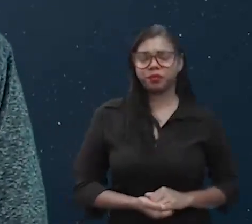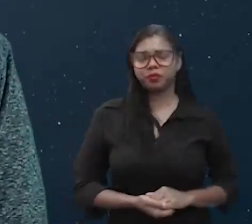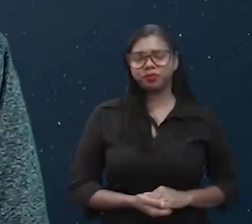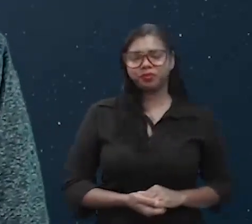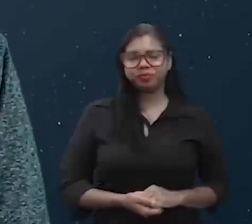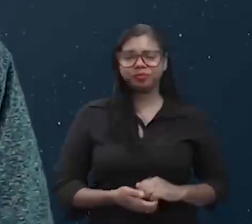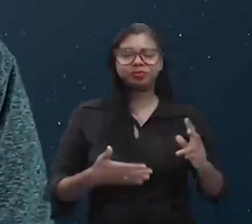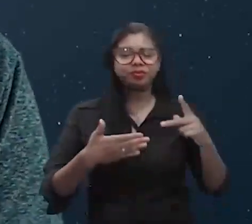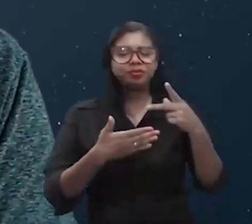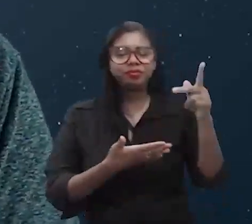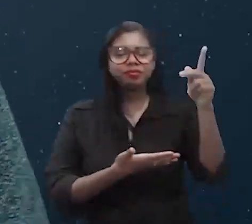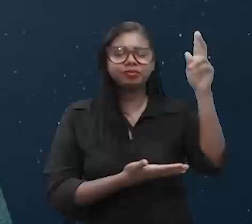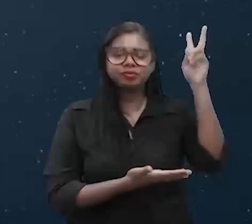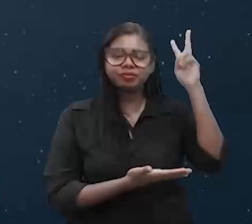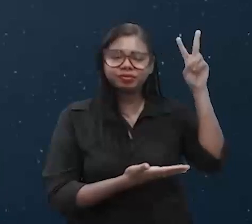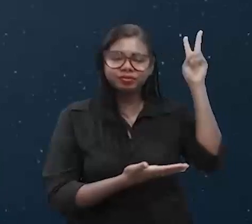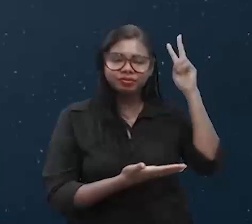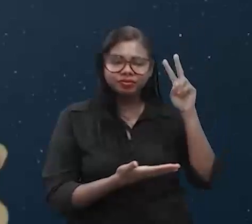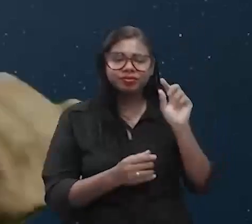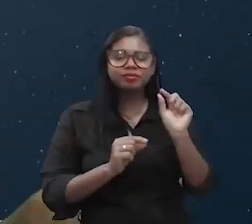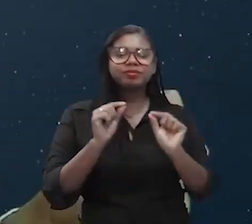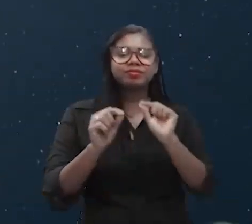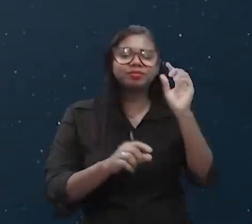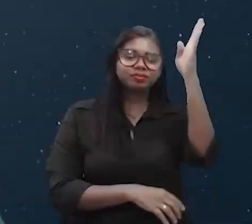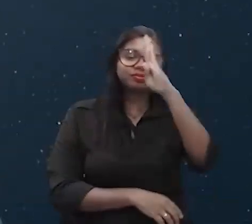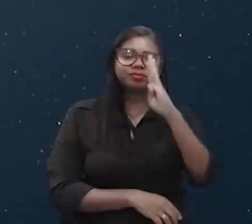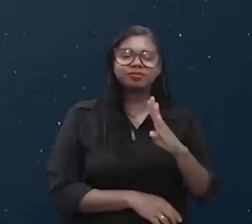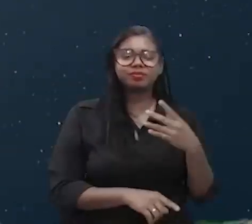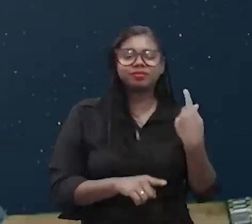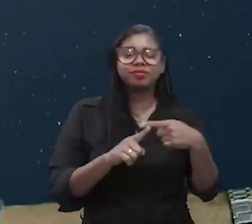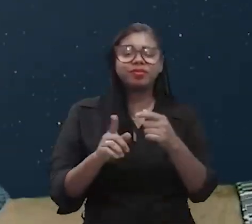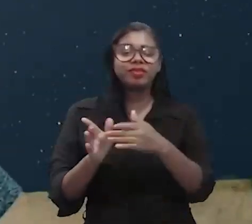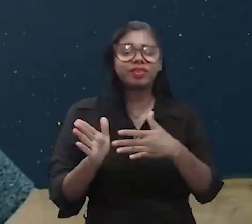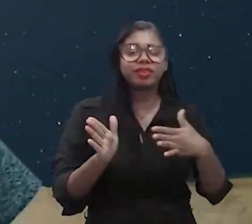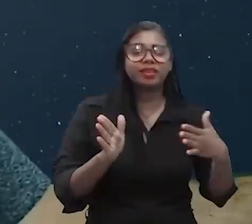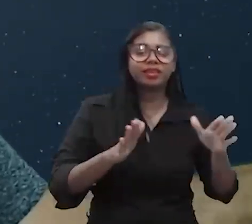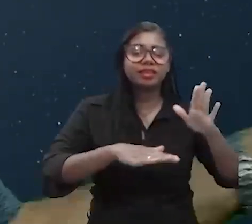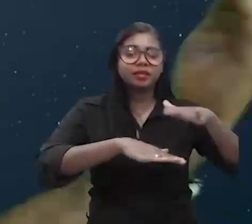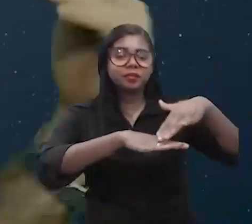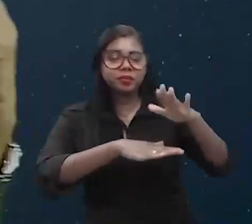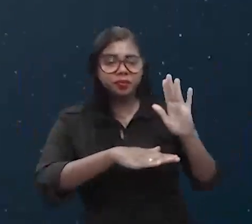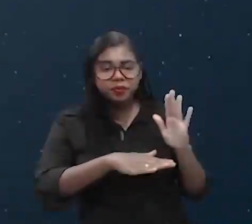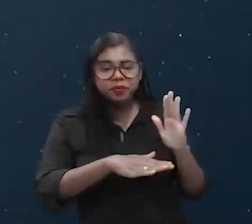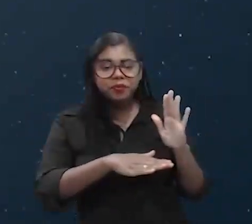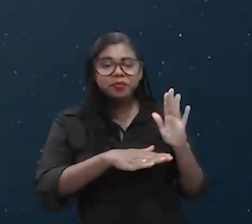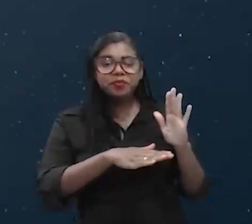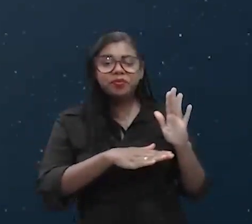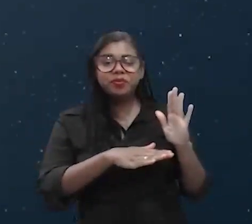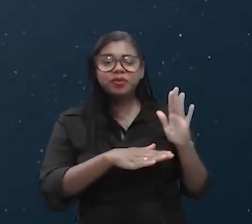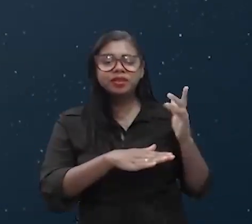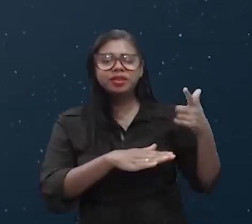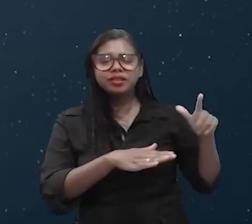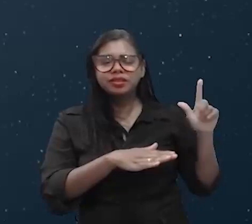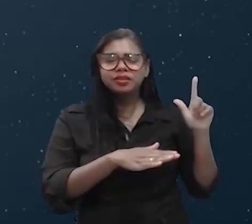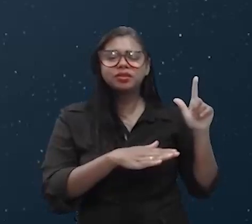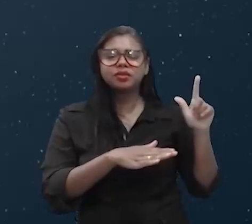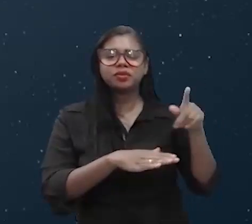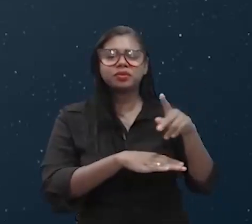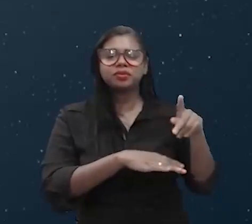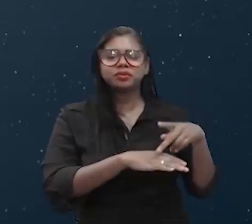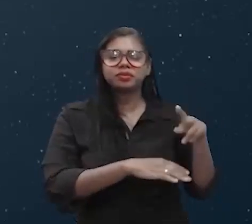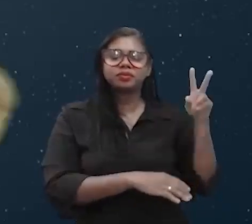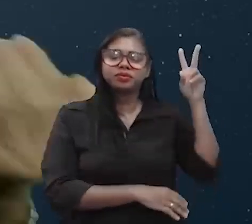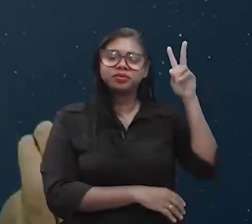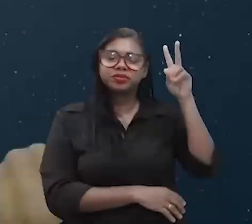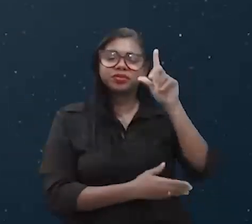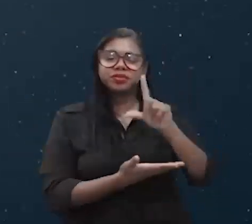literatura brasileira, porque até então havia muito mais uma literatura de fora para dentro, entendeu? Do que